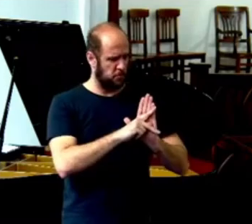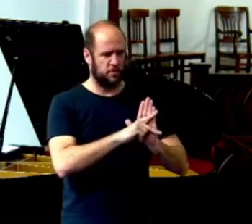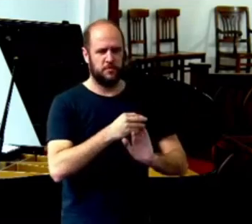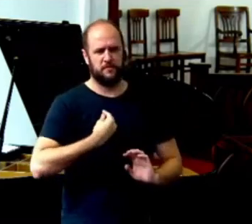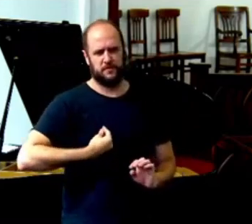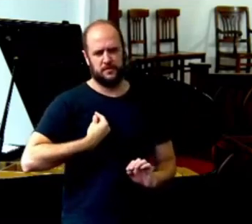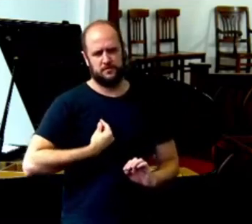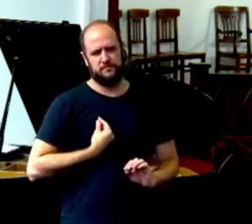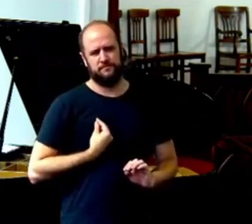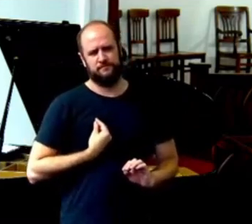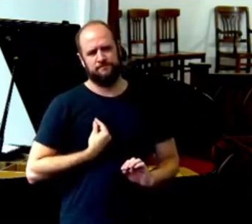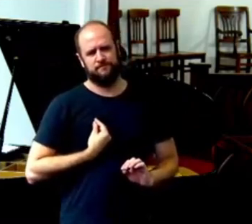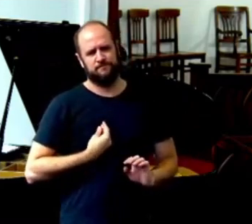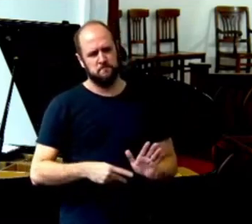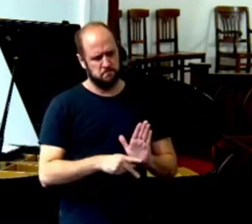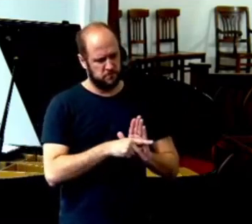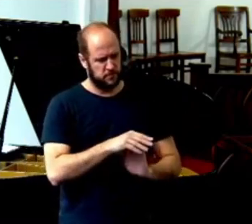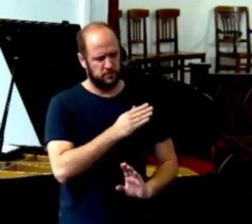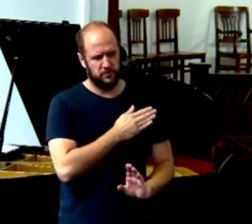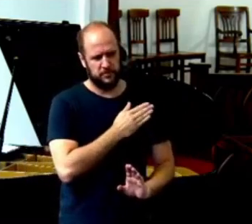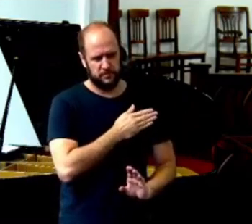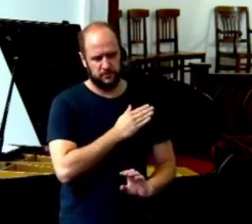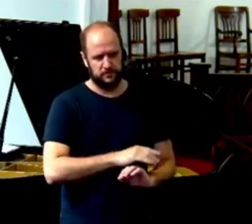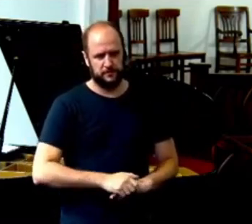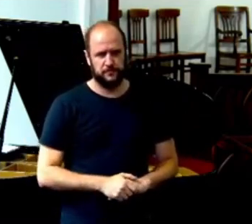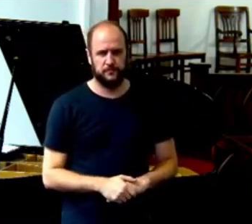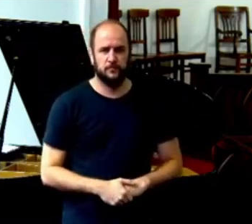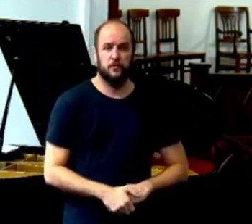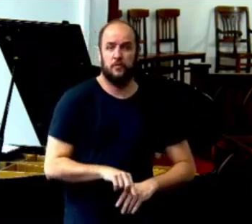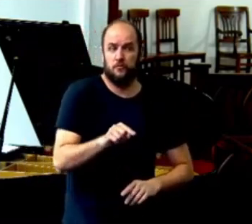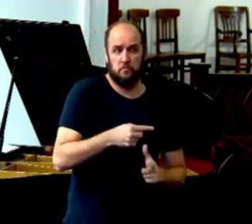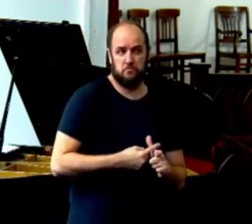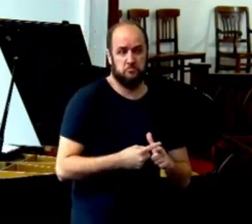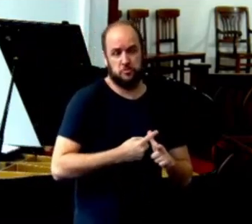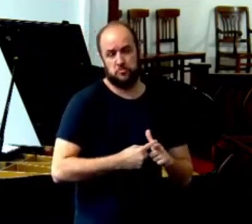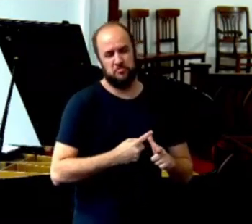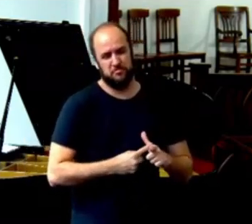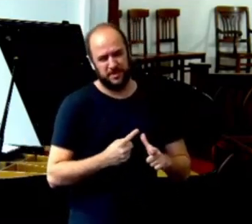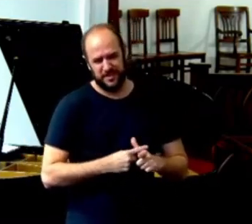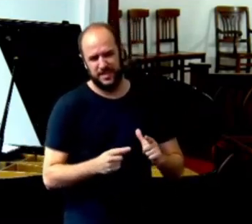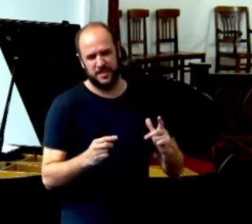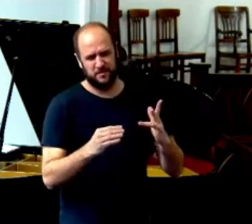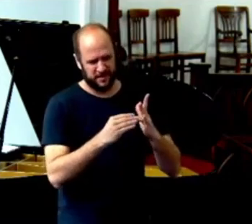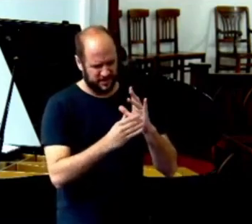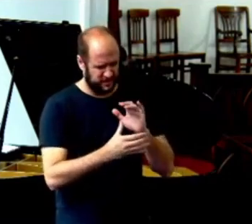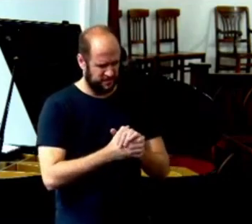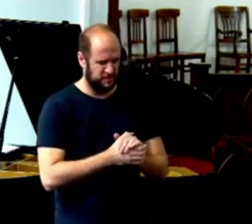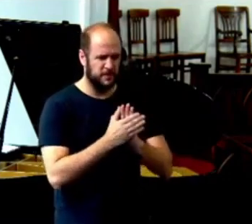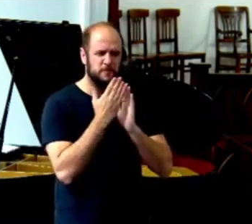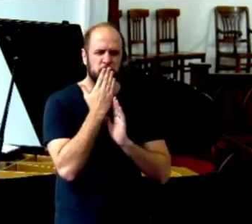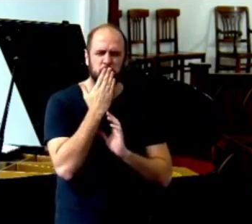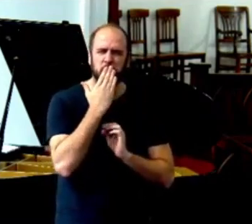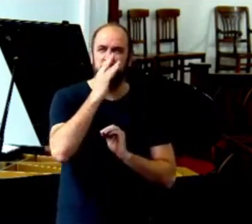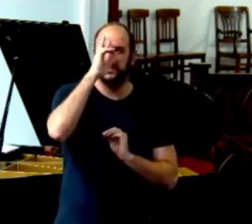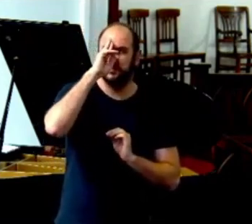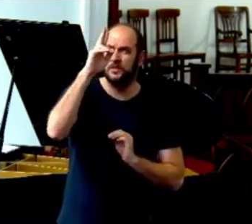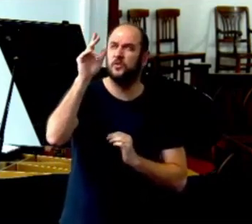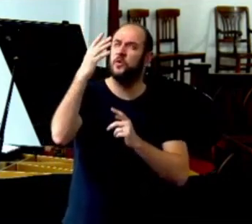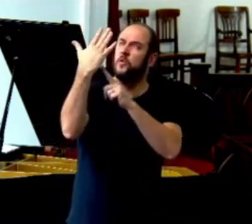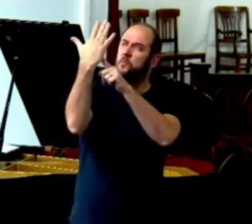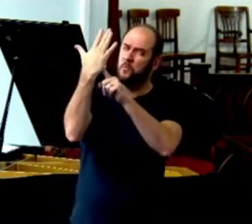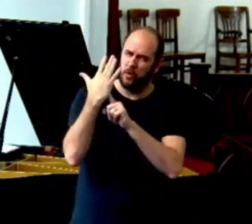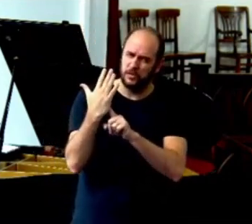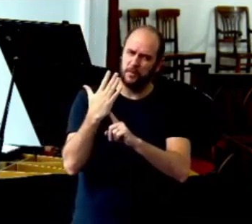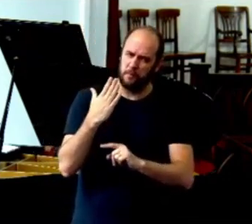nosso coração. Você está no meio de um problema conjugal, então peça a Deus: Senhor, mostra o meu